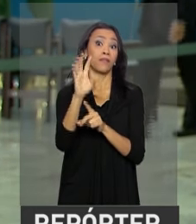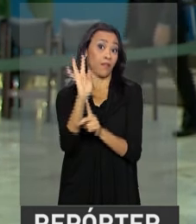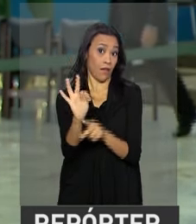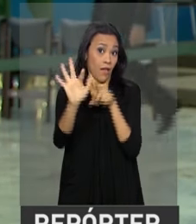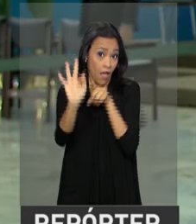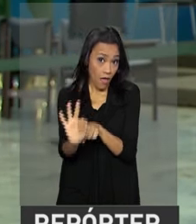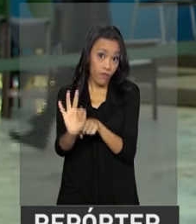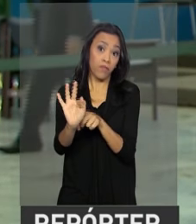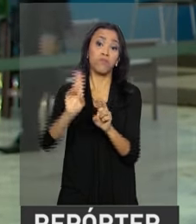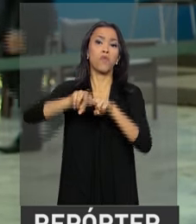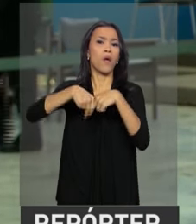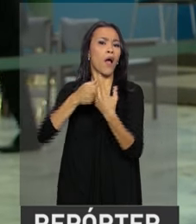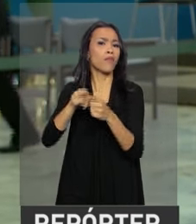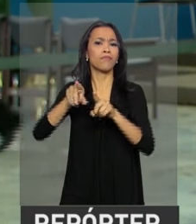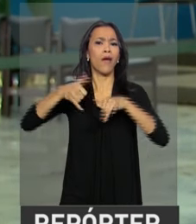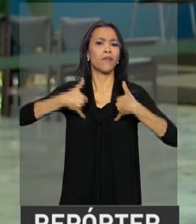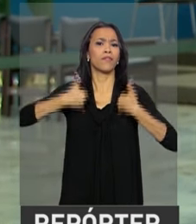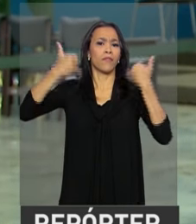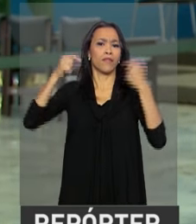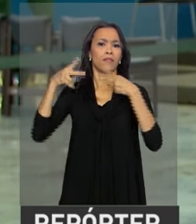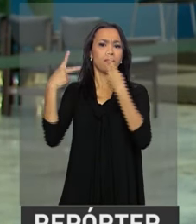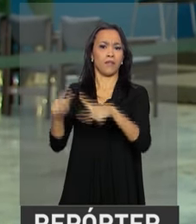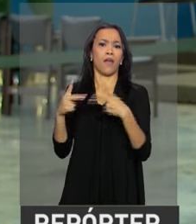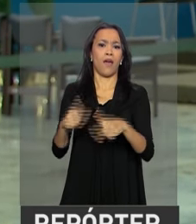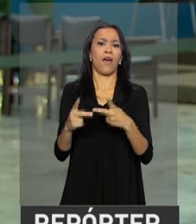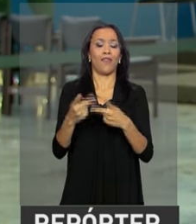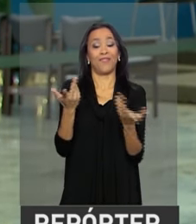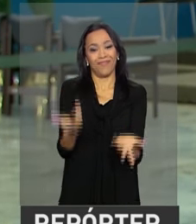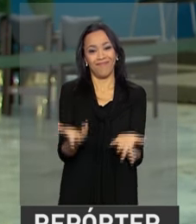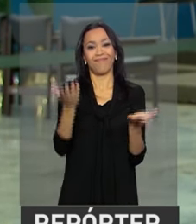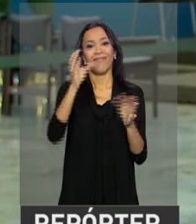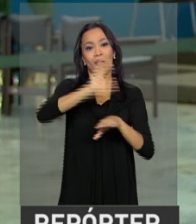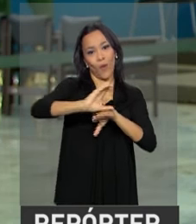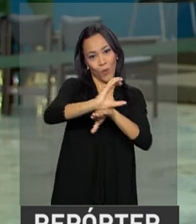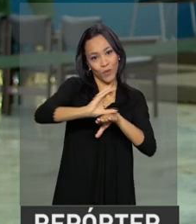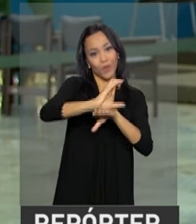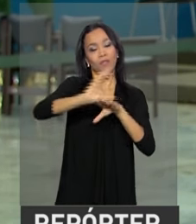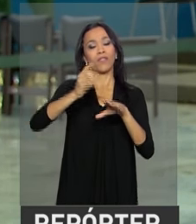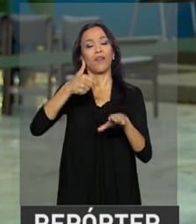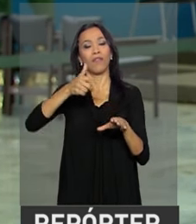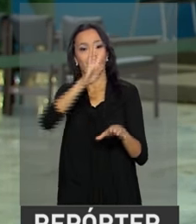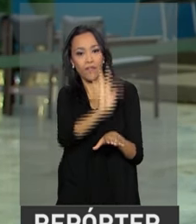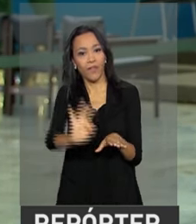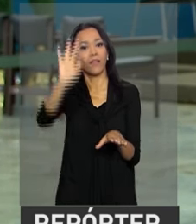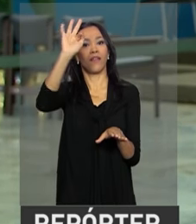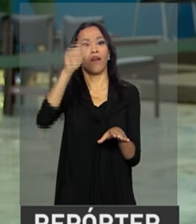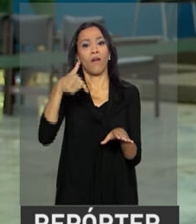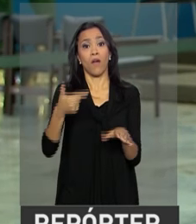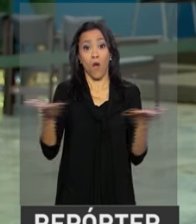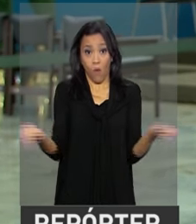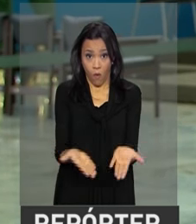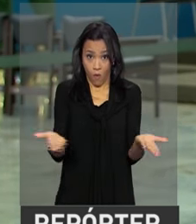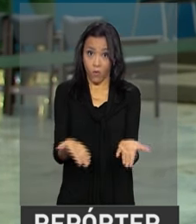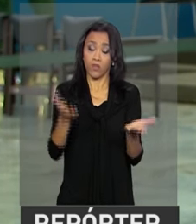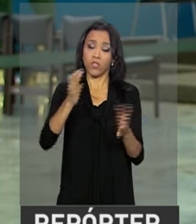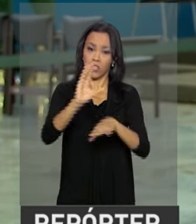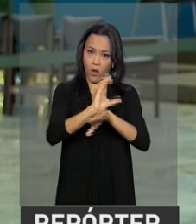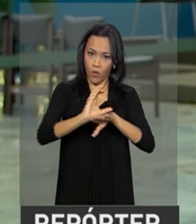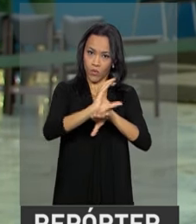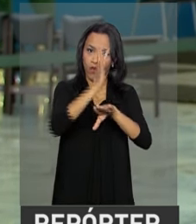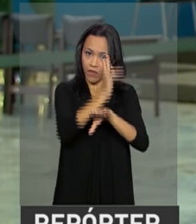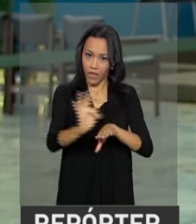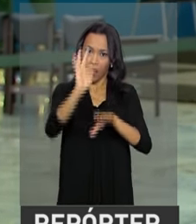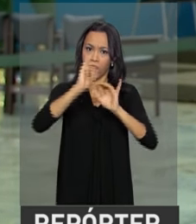ocasião da data de aniversário da Constituição Federal. A versão atual, a versão que está em vigor da